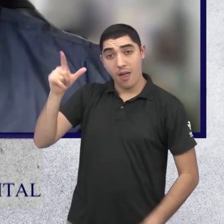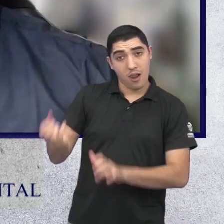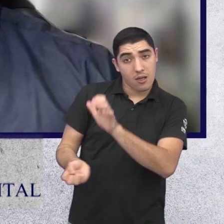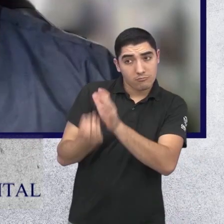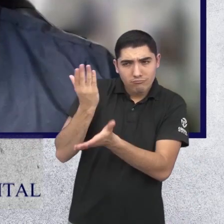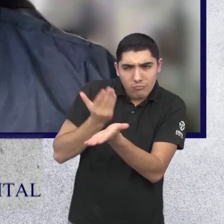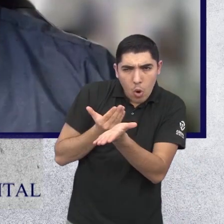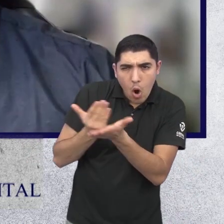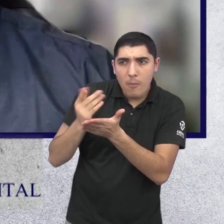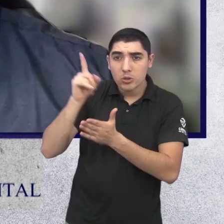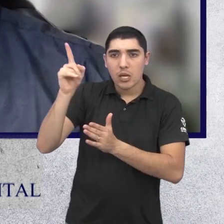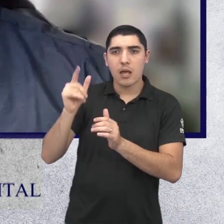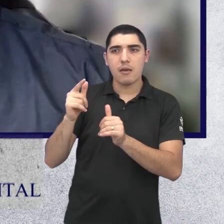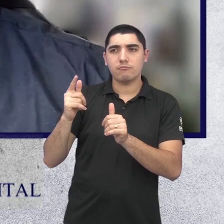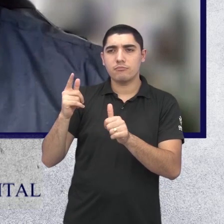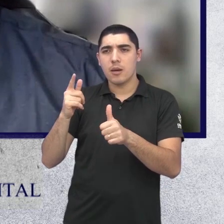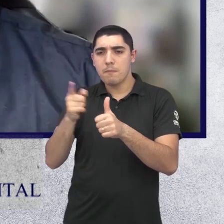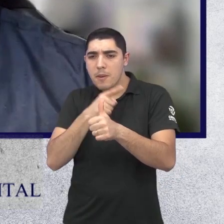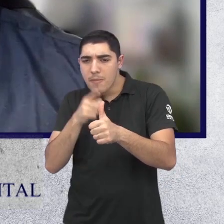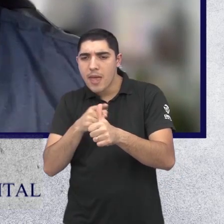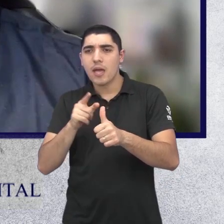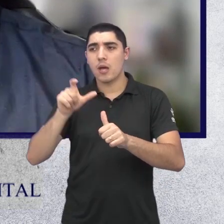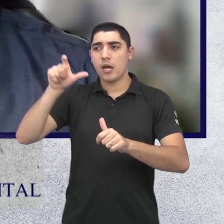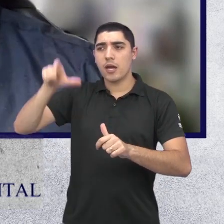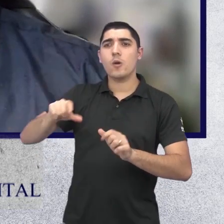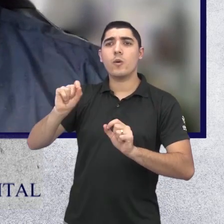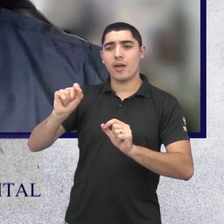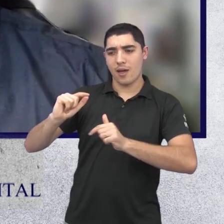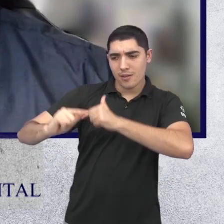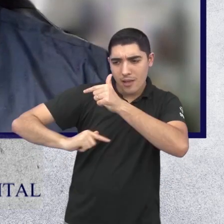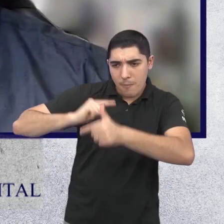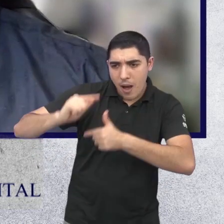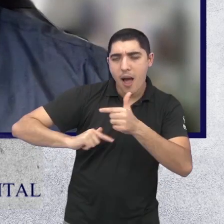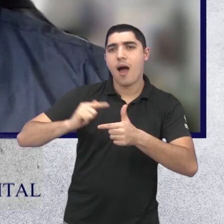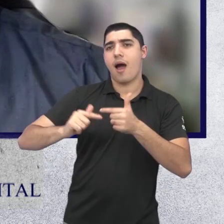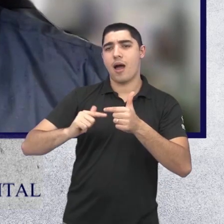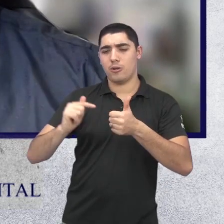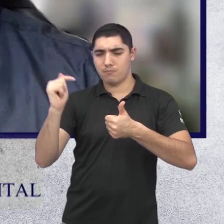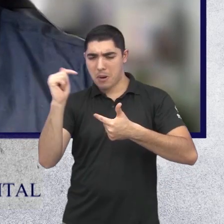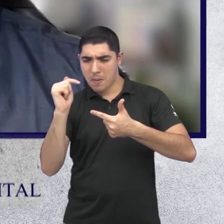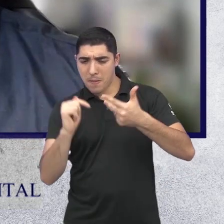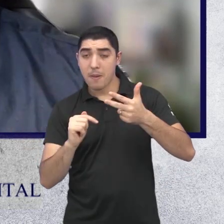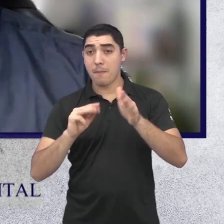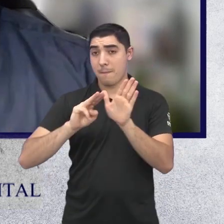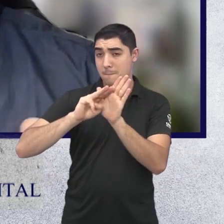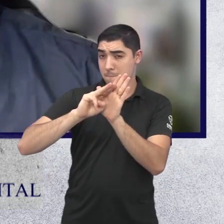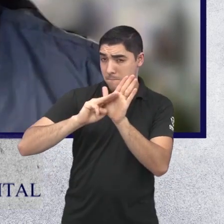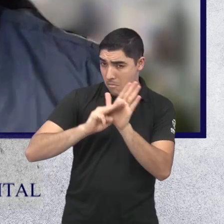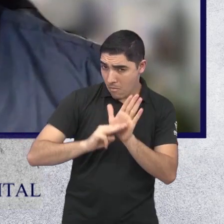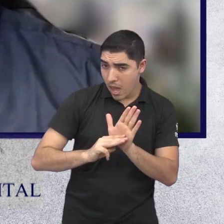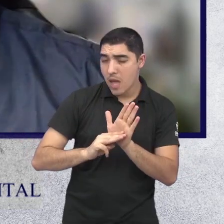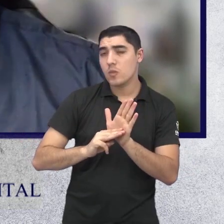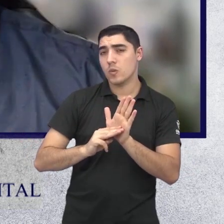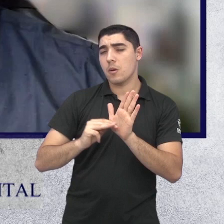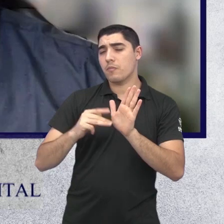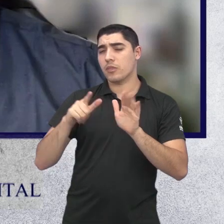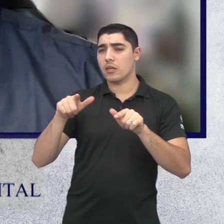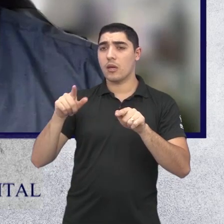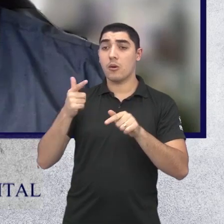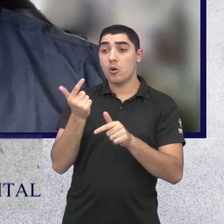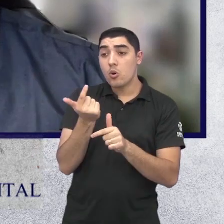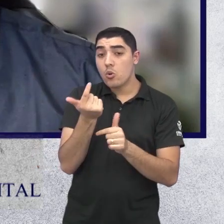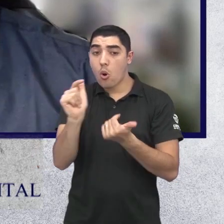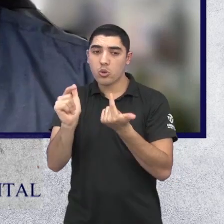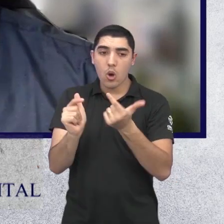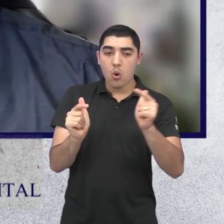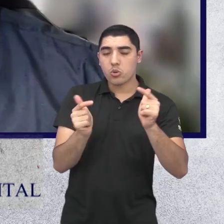herda muitas tarefas e muitas atividades e também metodologias de outros campos. Então,